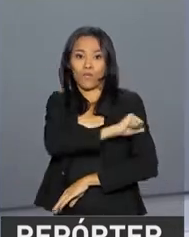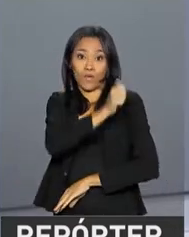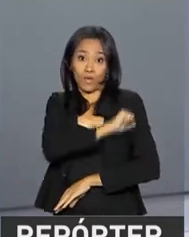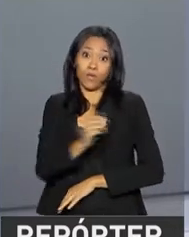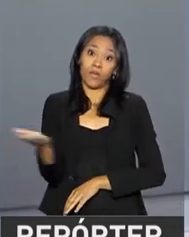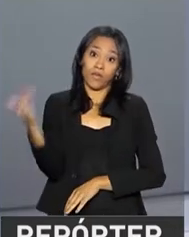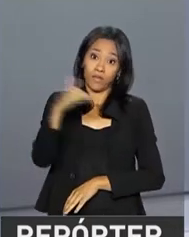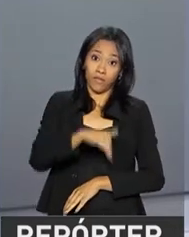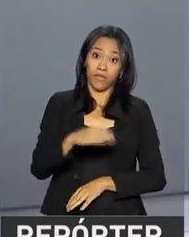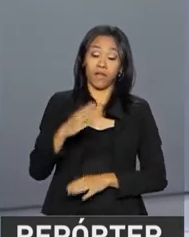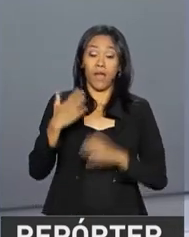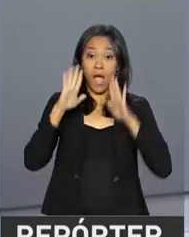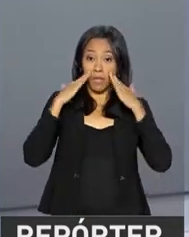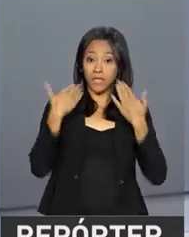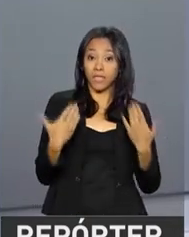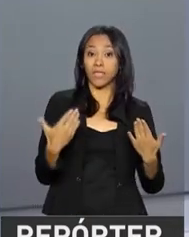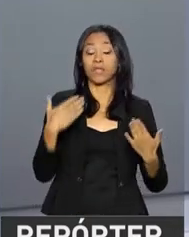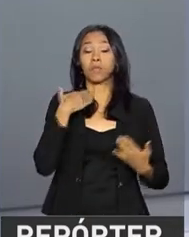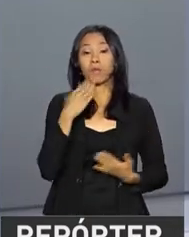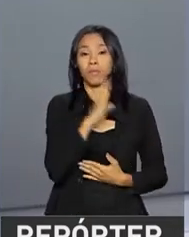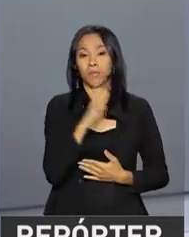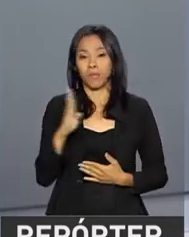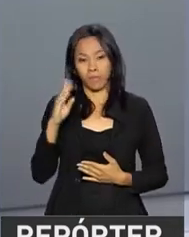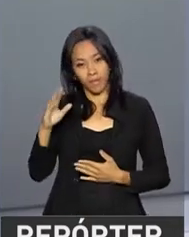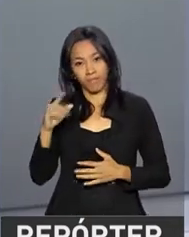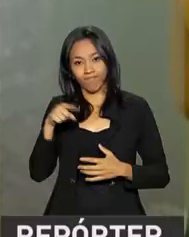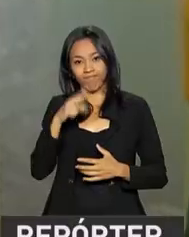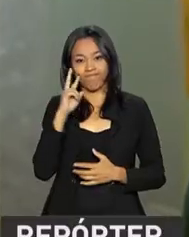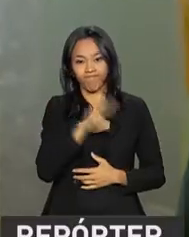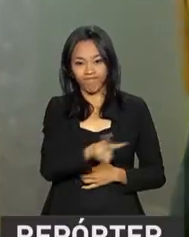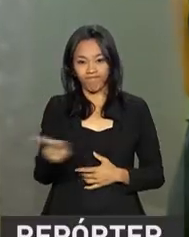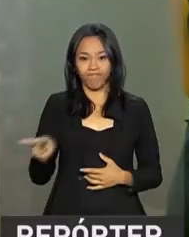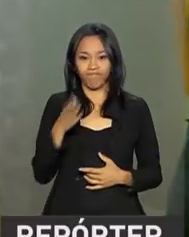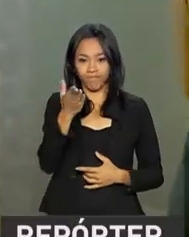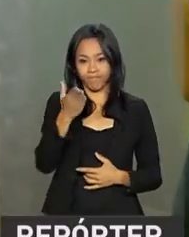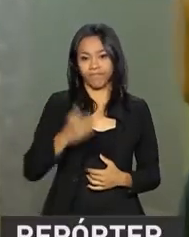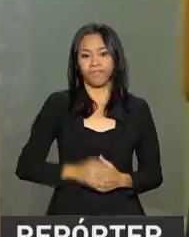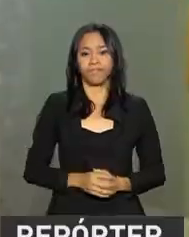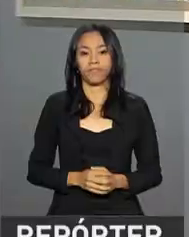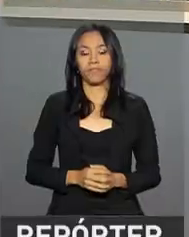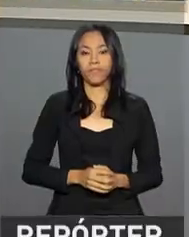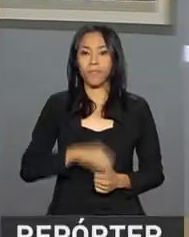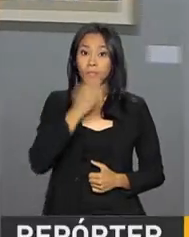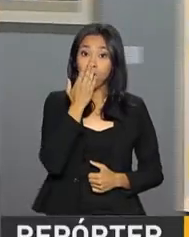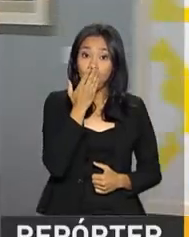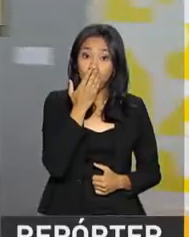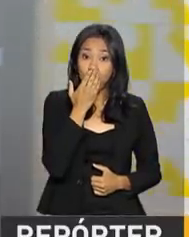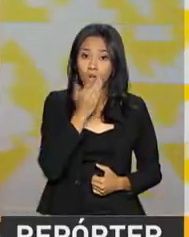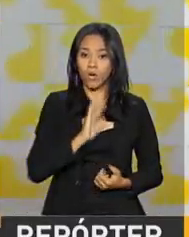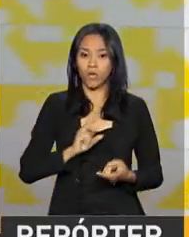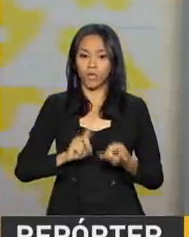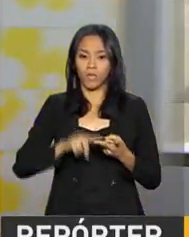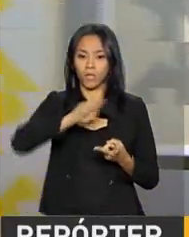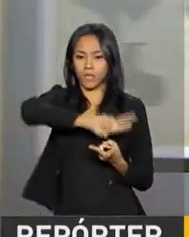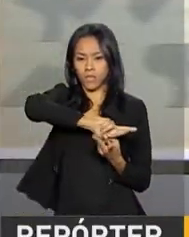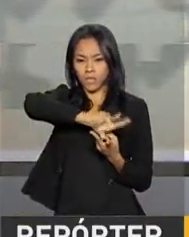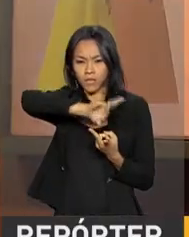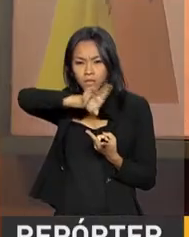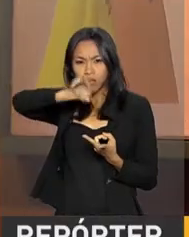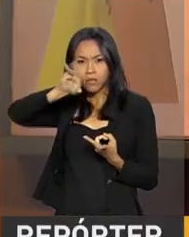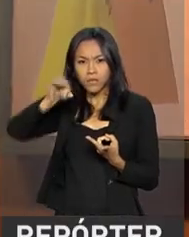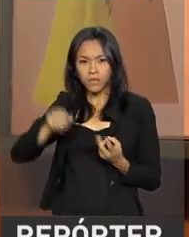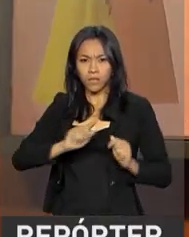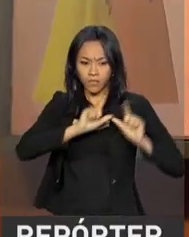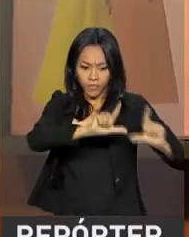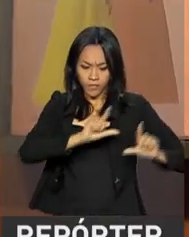athos vai muito além dos característicos azulejos cores e formas geométricas azulejos